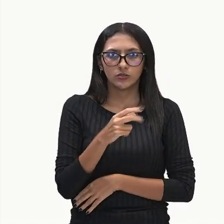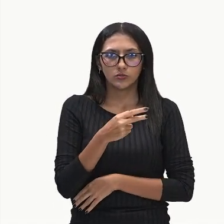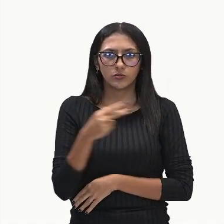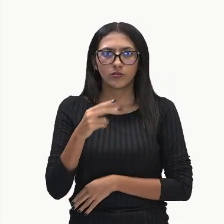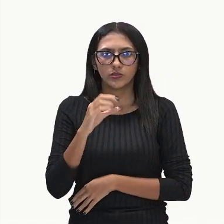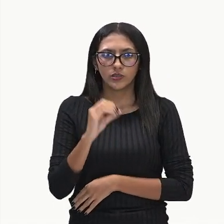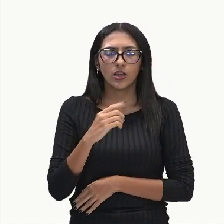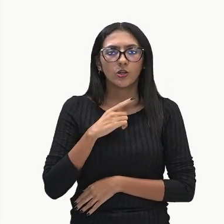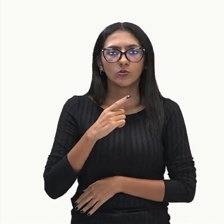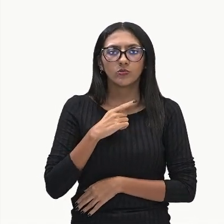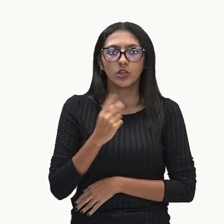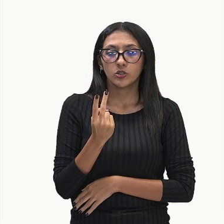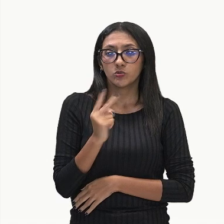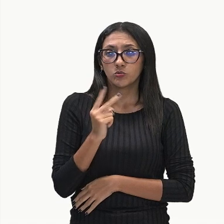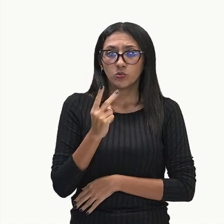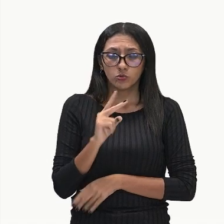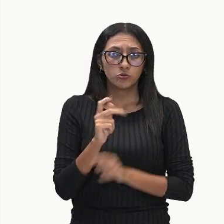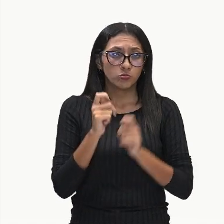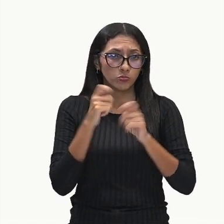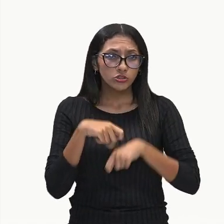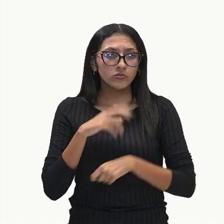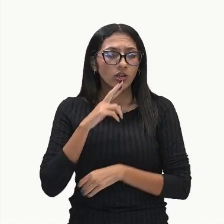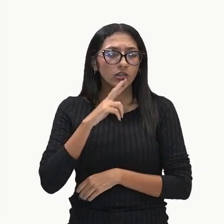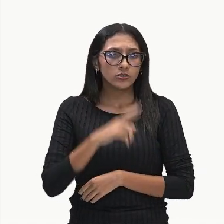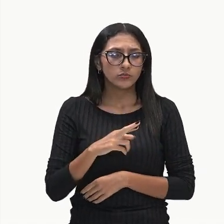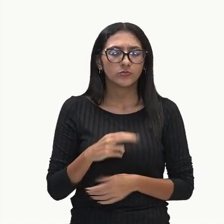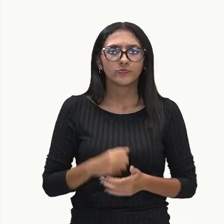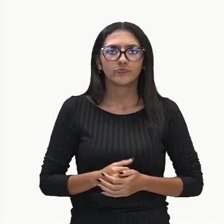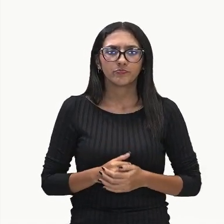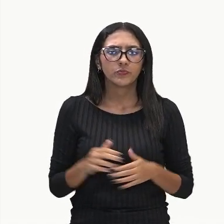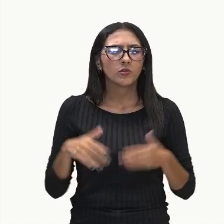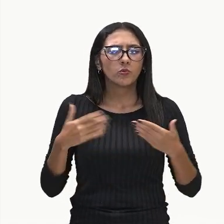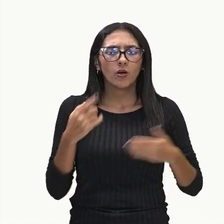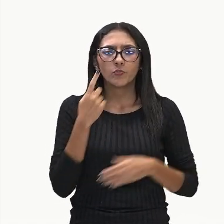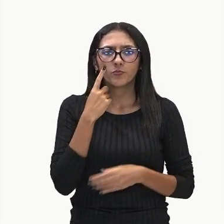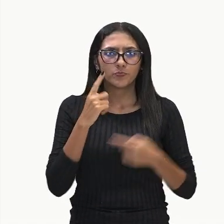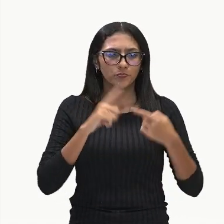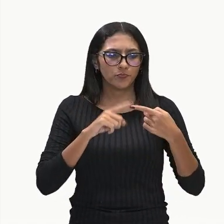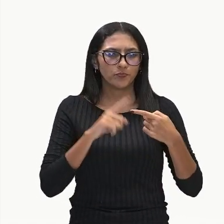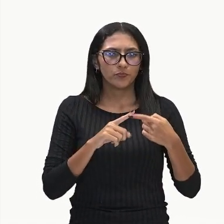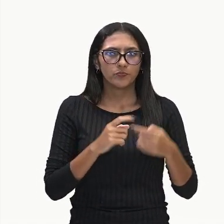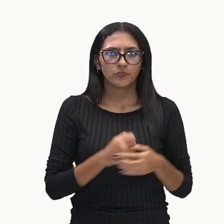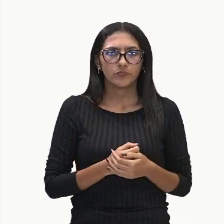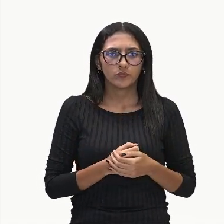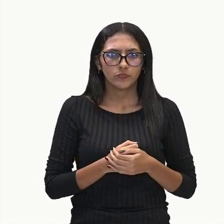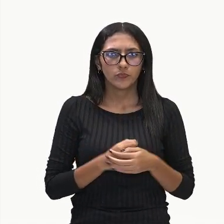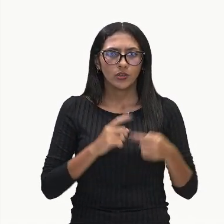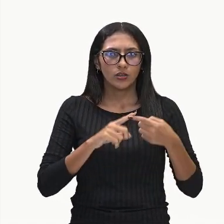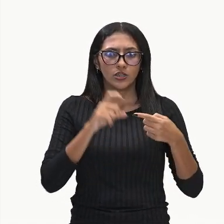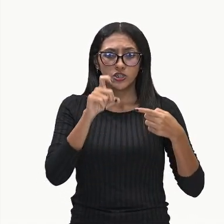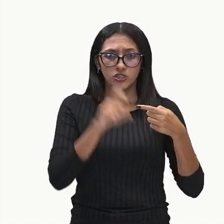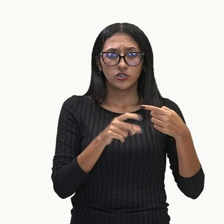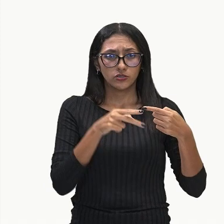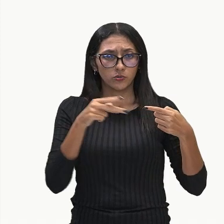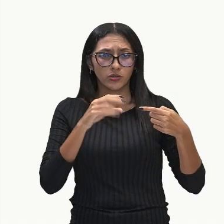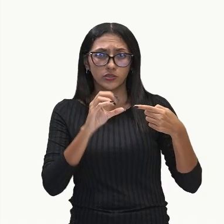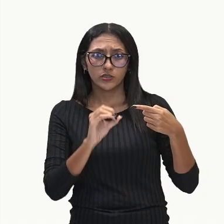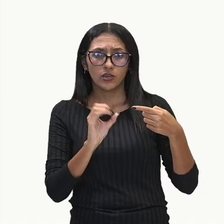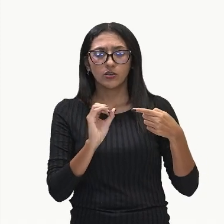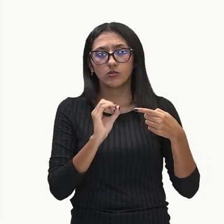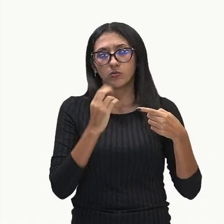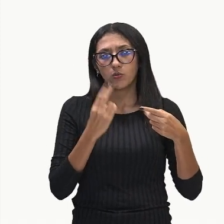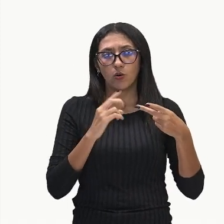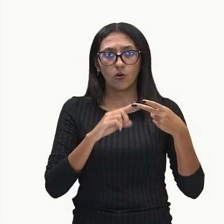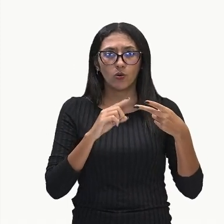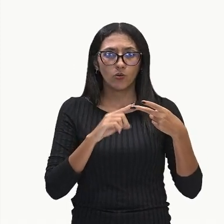tem 2 soluções. Quais são? Ou é o 0 ou é o 5. De onde